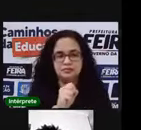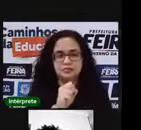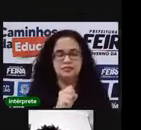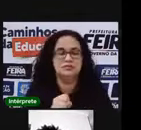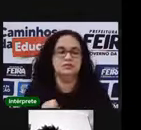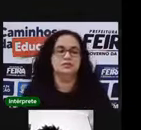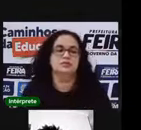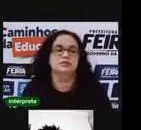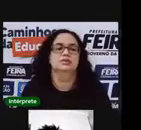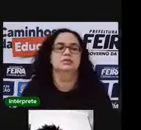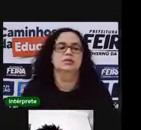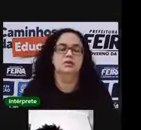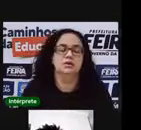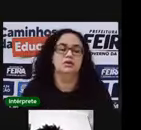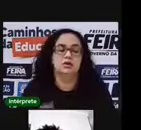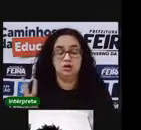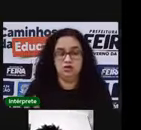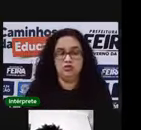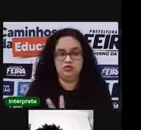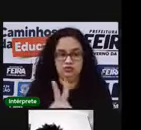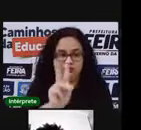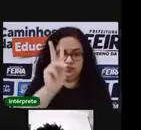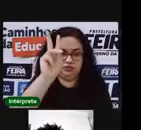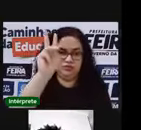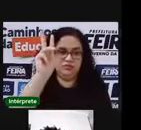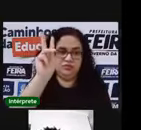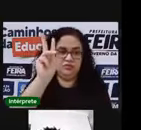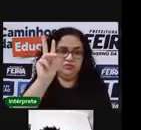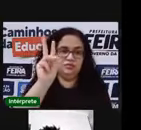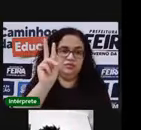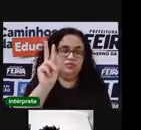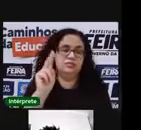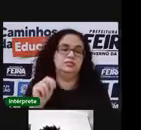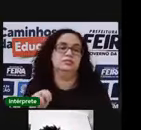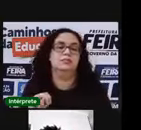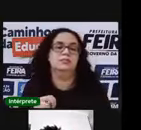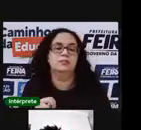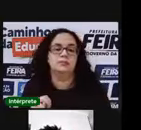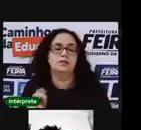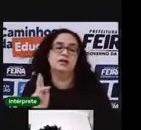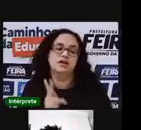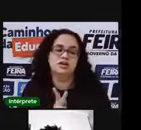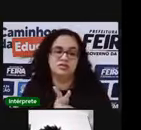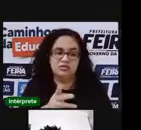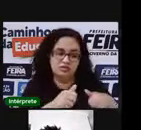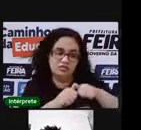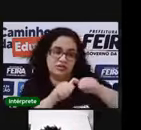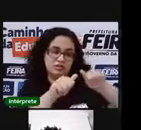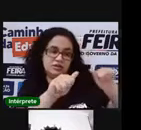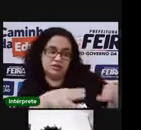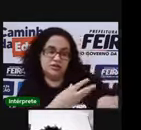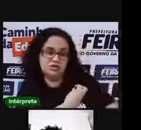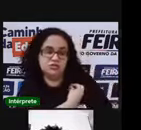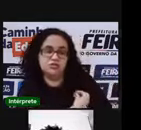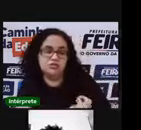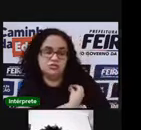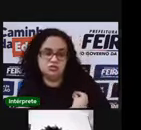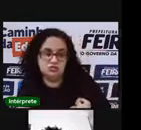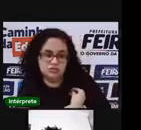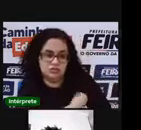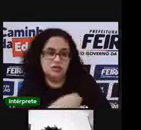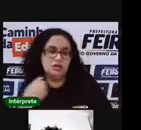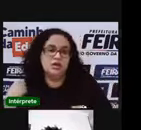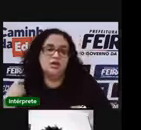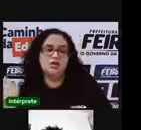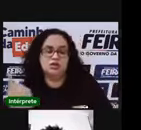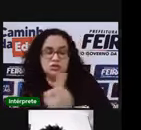é? Esses valores, esses princípios, deve permear a nossa vida, deve estar na nossa vida,